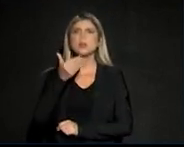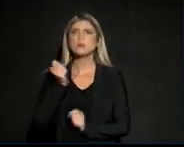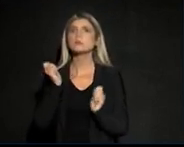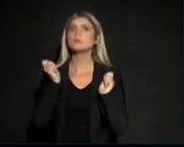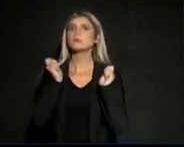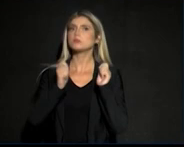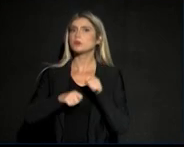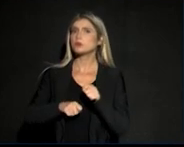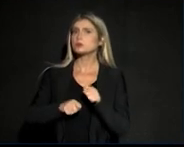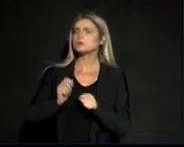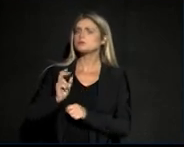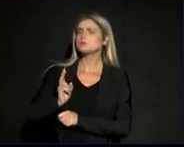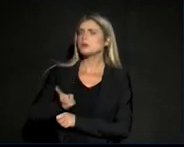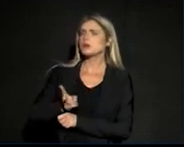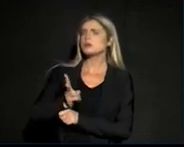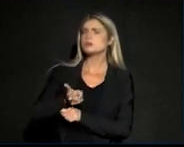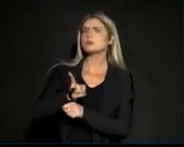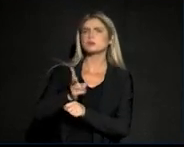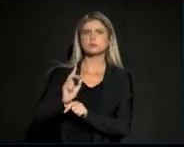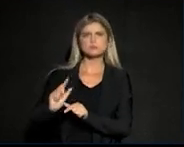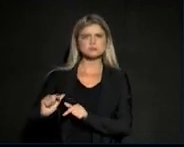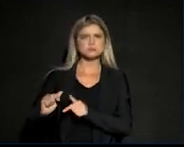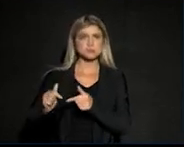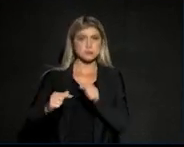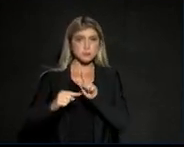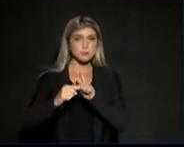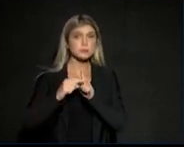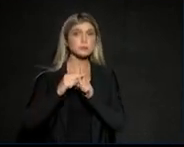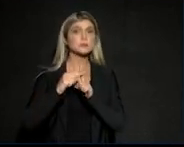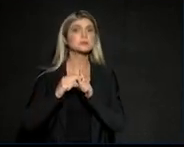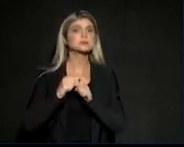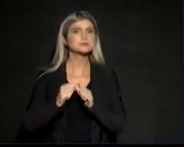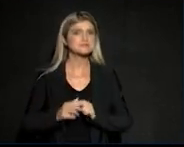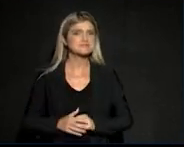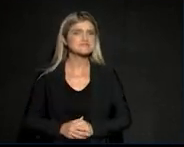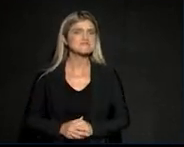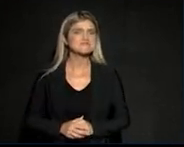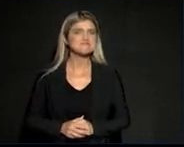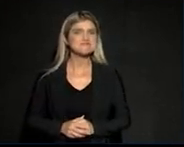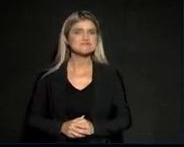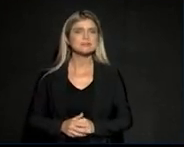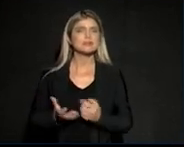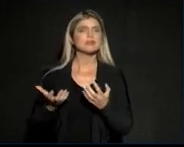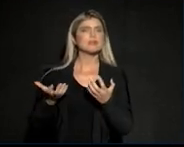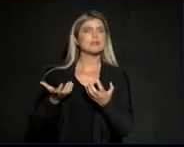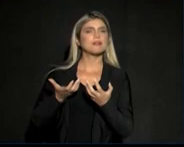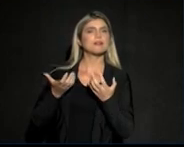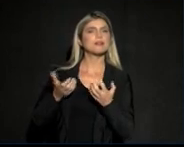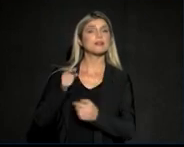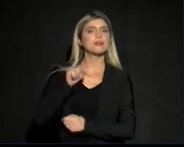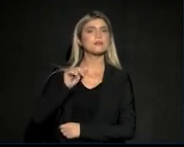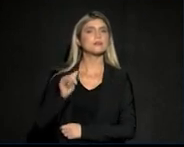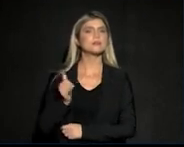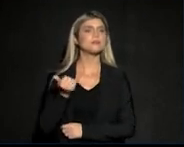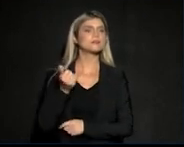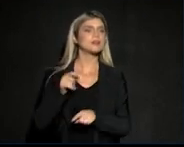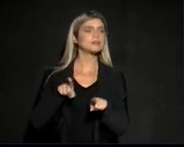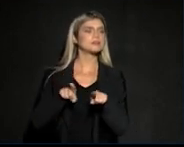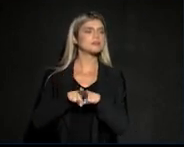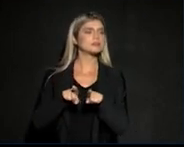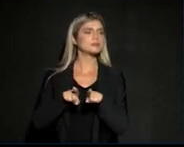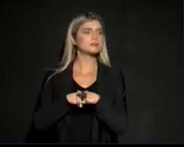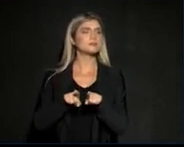perpetuar né Essa isso essas ações positivas que tem acontecido nos últimos anos e aí queria que você já aproveitar-se